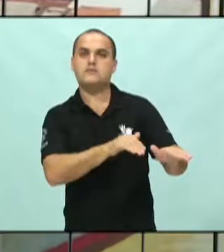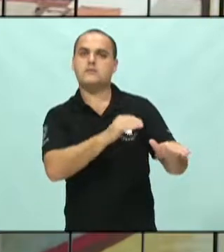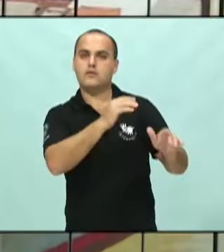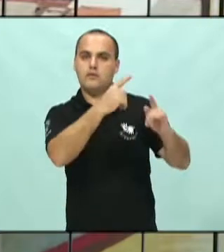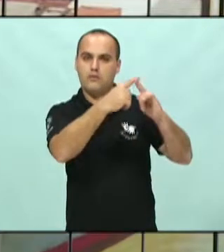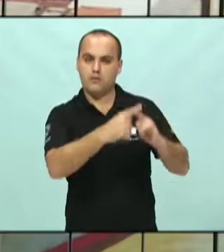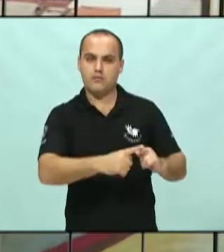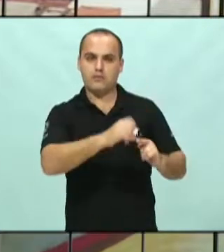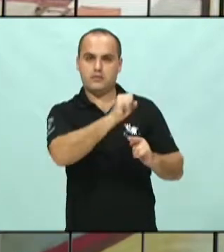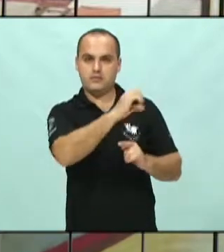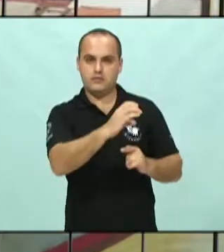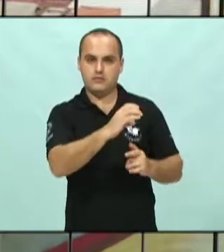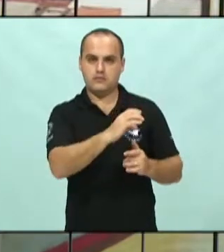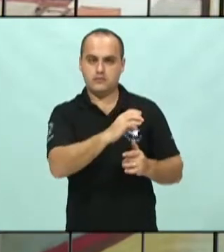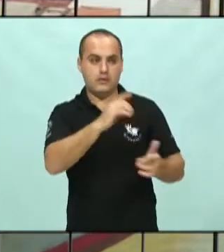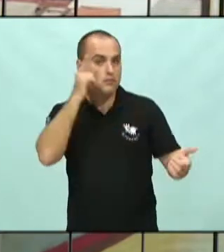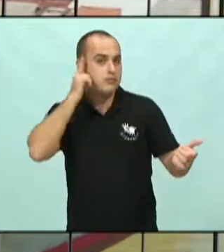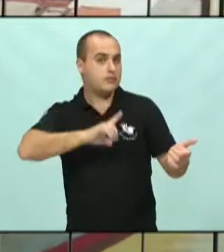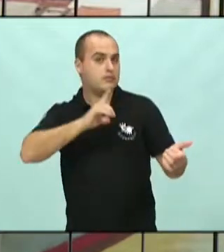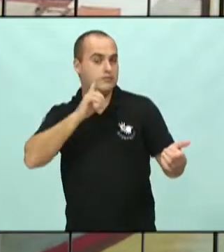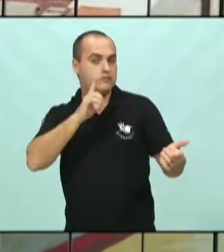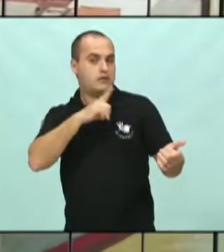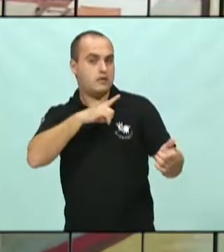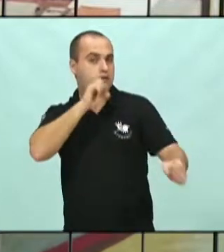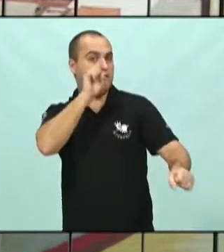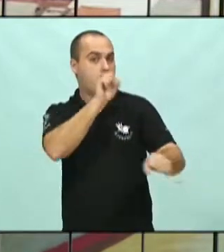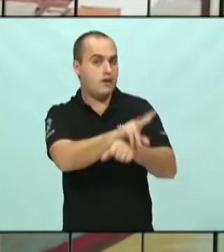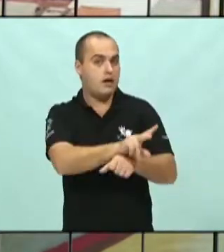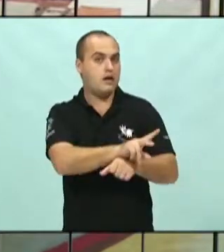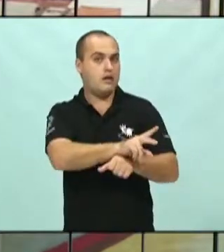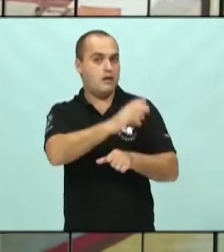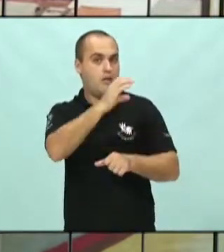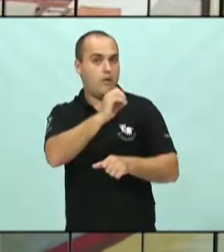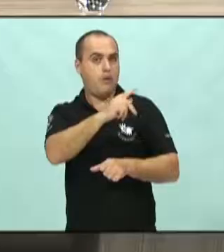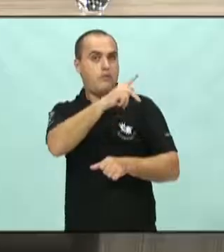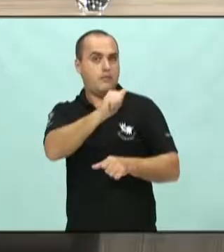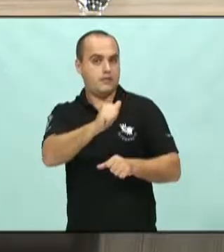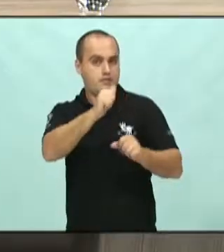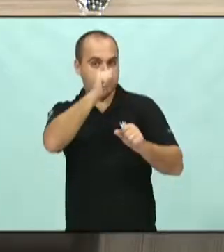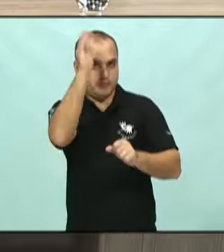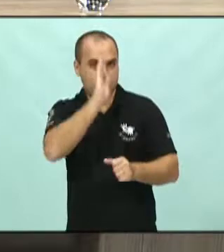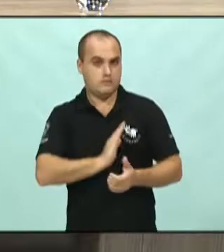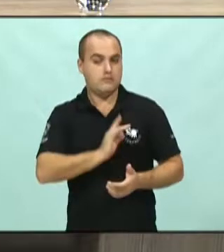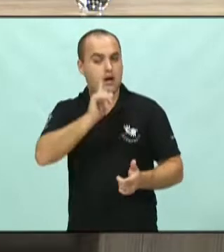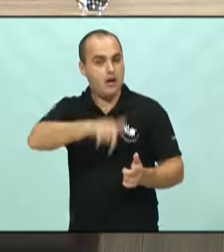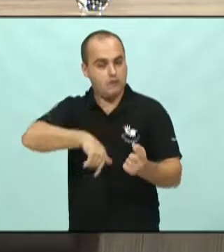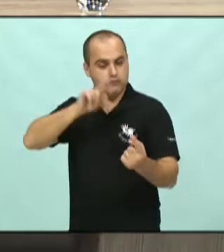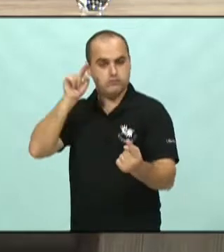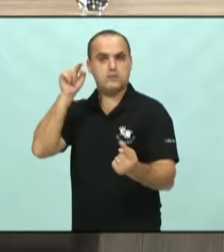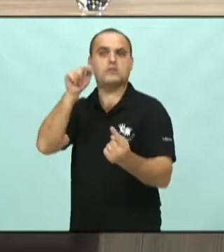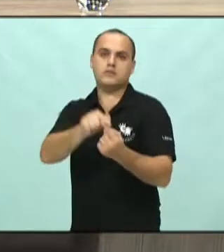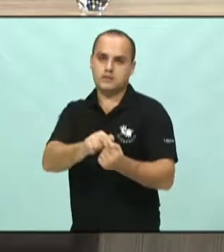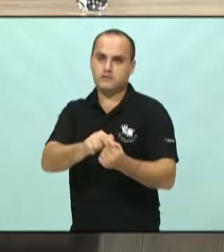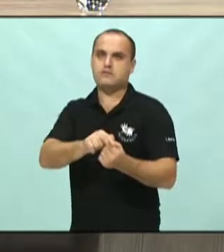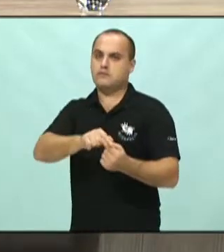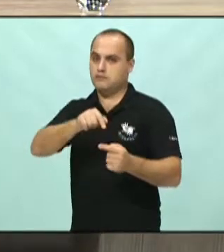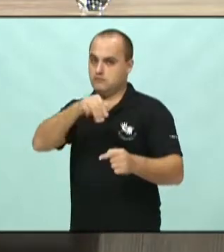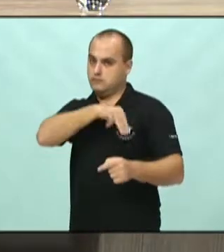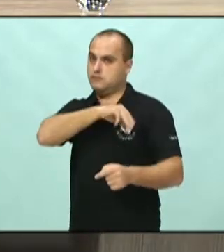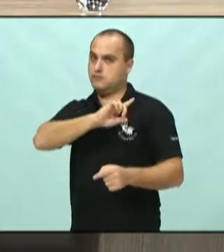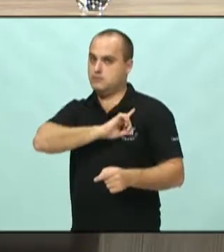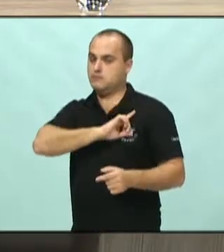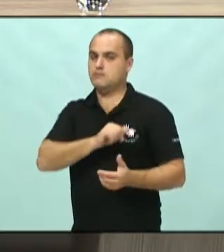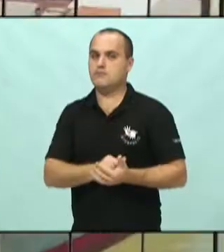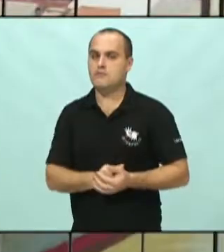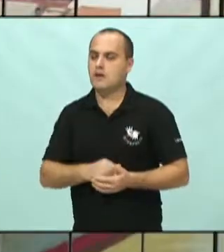o campeão ganha uma vaga na Copa do Brasil. Esse passa a ser o próximo objetivo do Marcílio esse ano. Vamos tentar buscar essa vaga. E além disso,